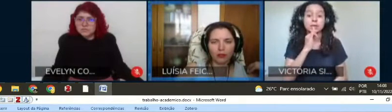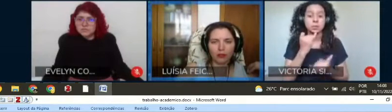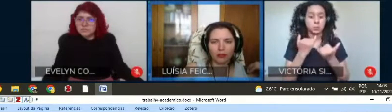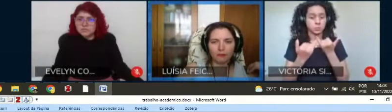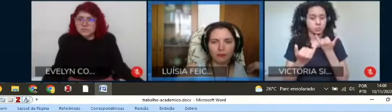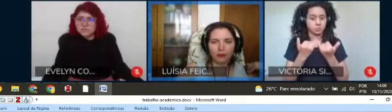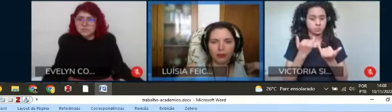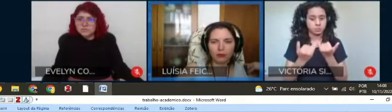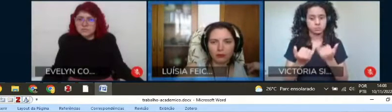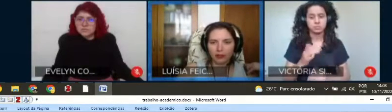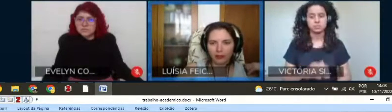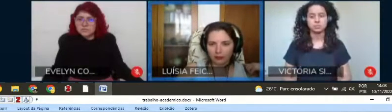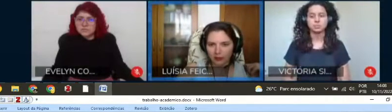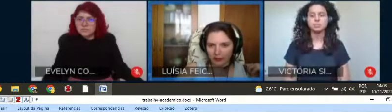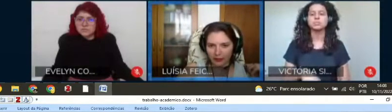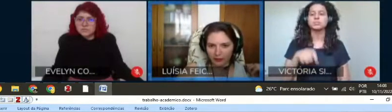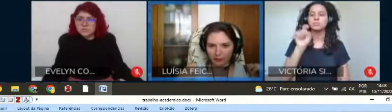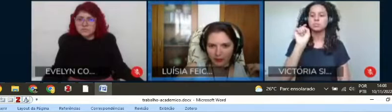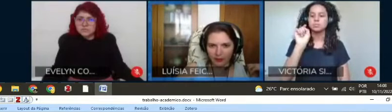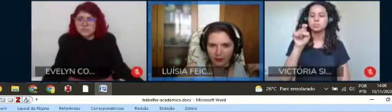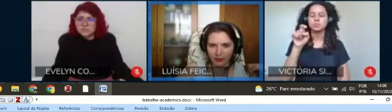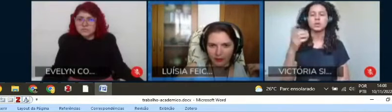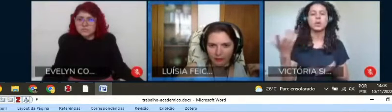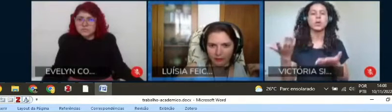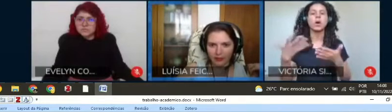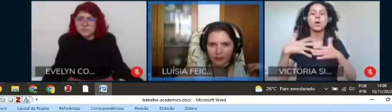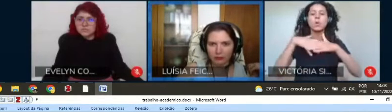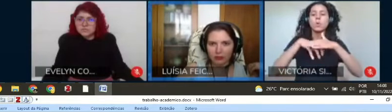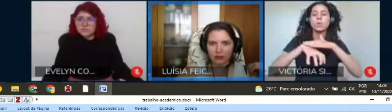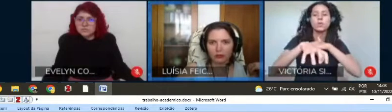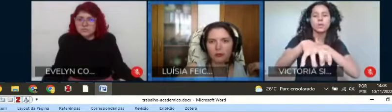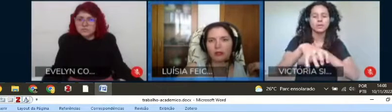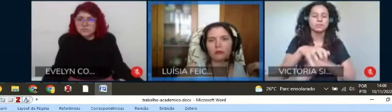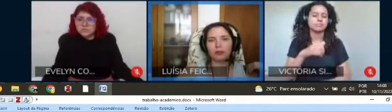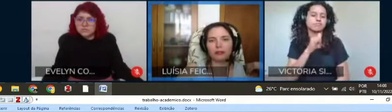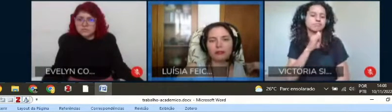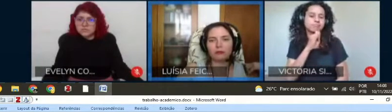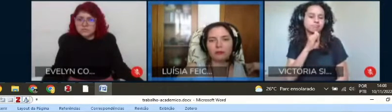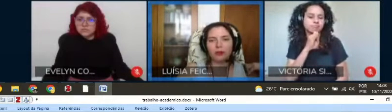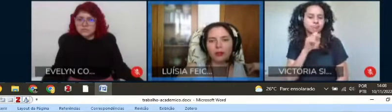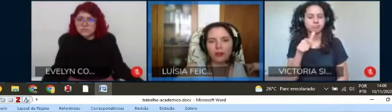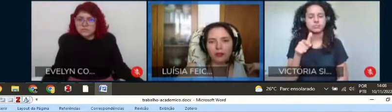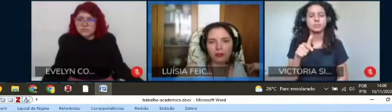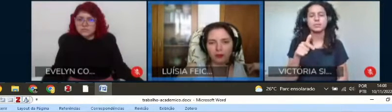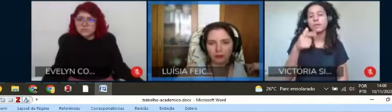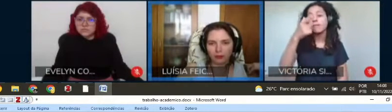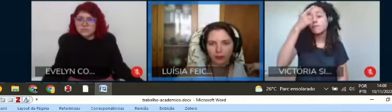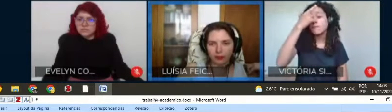eu venho aqui, eu tenho que escolher a unidade. É a Faculdade de Biblioteconomia e Comunicação.